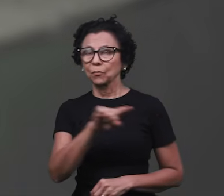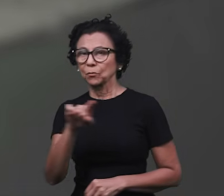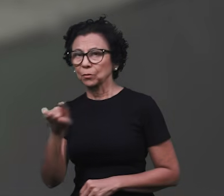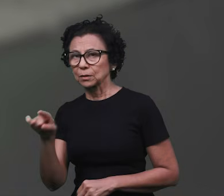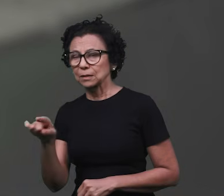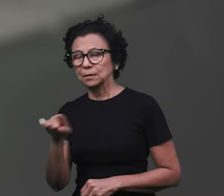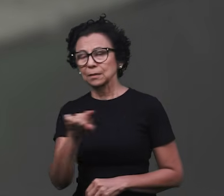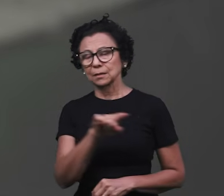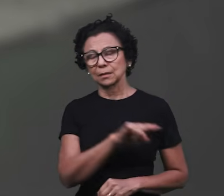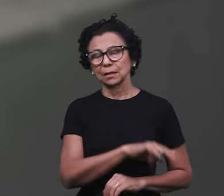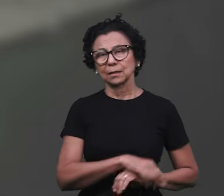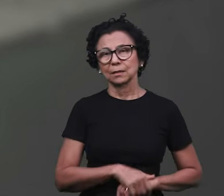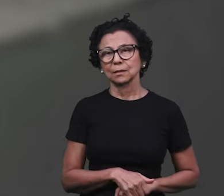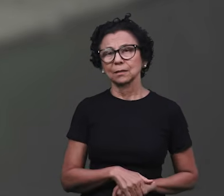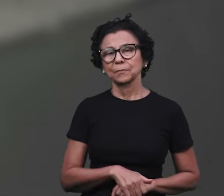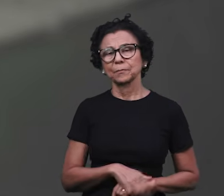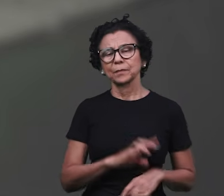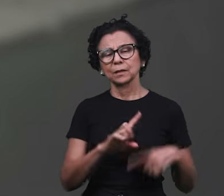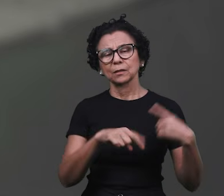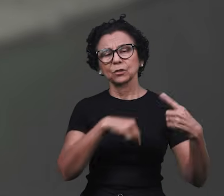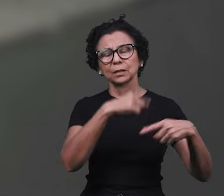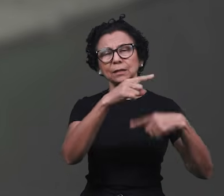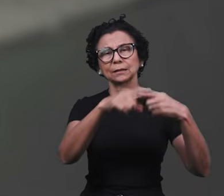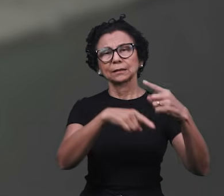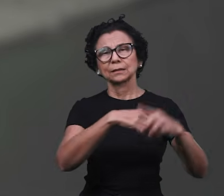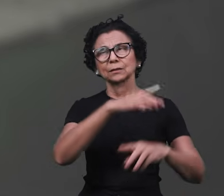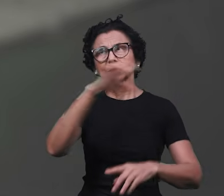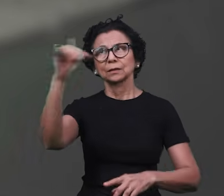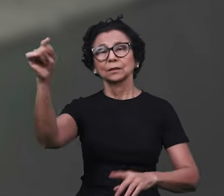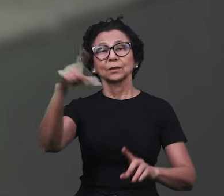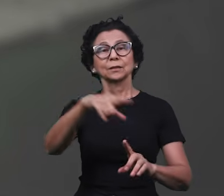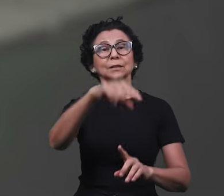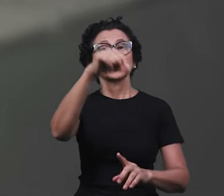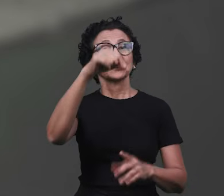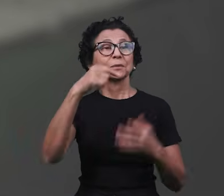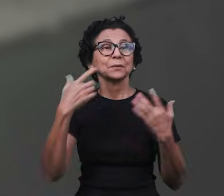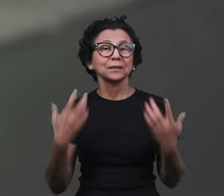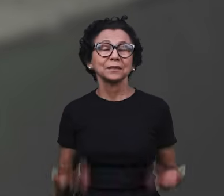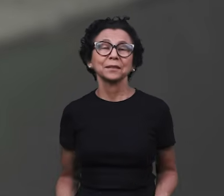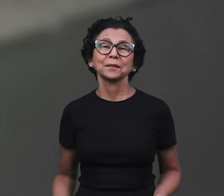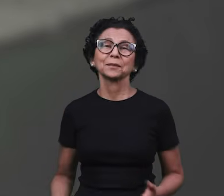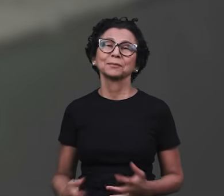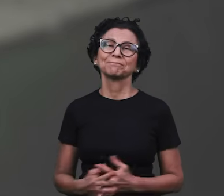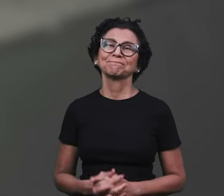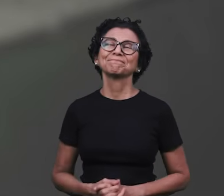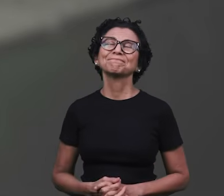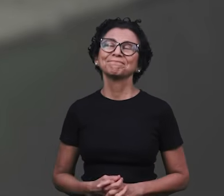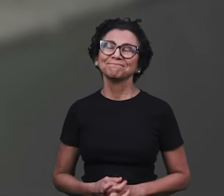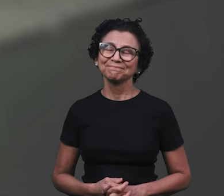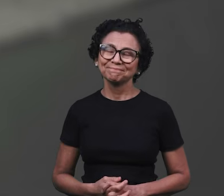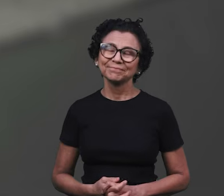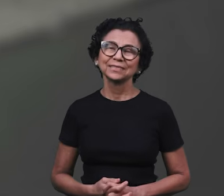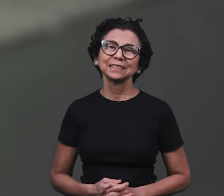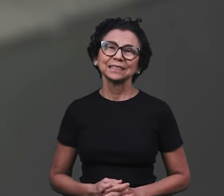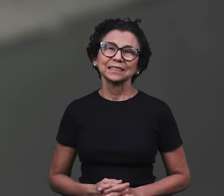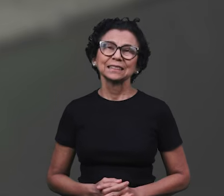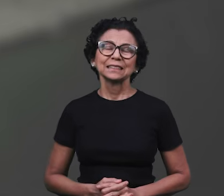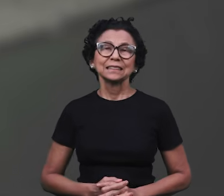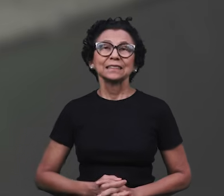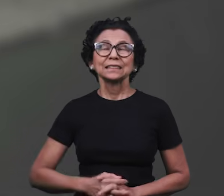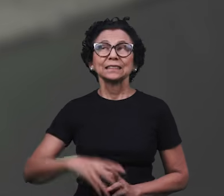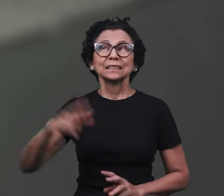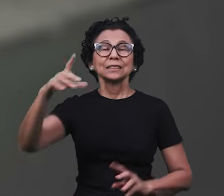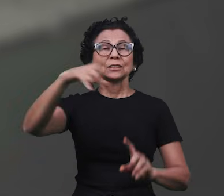aqui o versículo, mas vós sois a geração eleita. Olha que coisa gloriosa. Eleito. Foi você que Deus